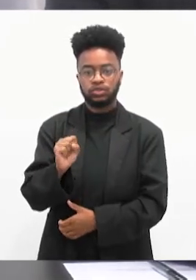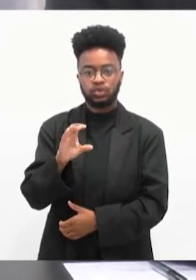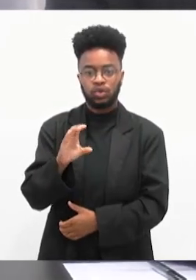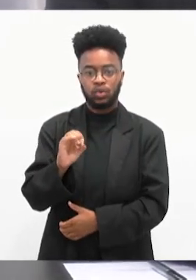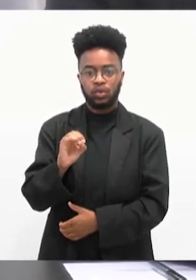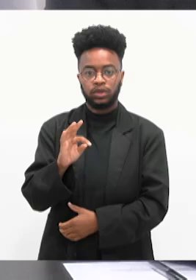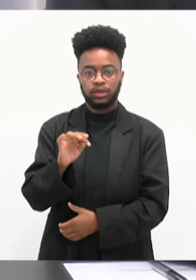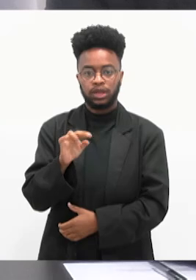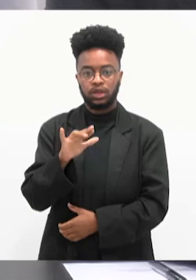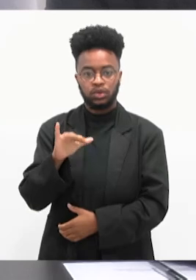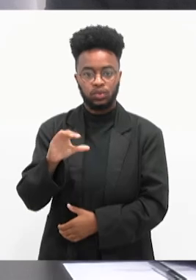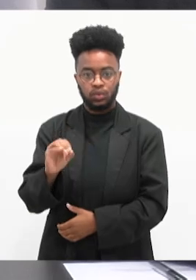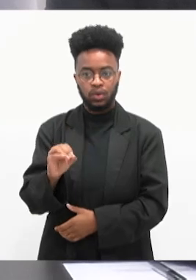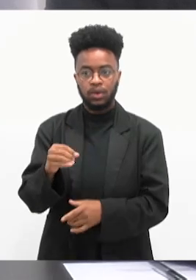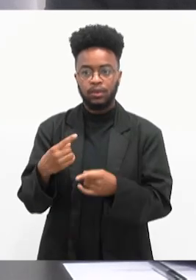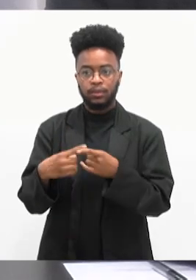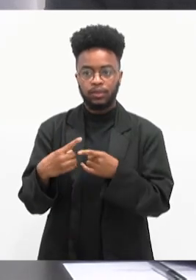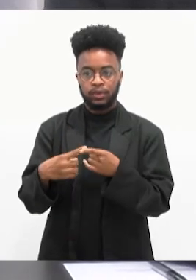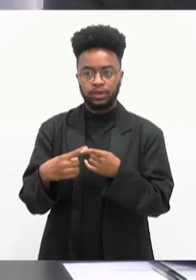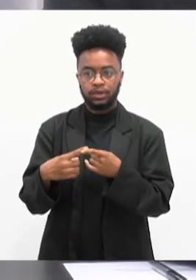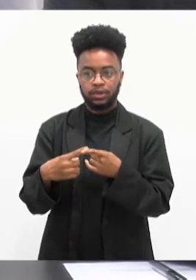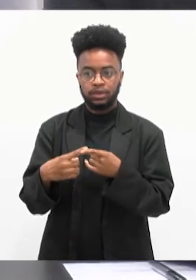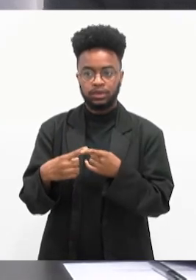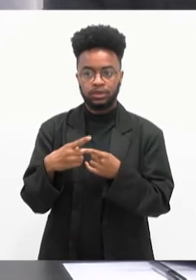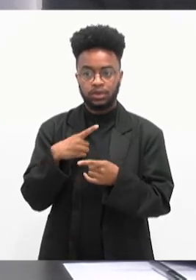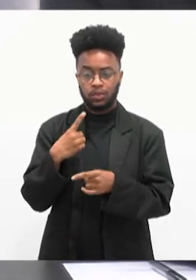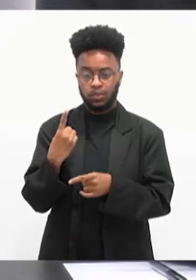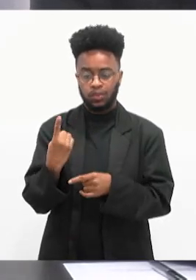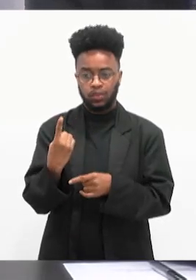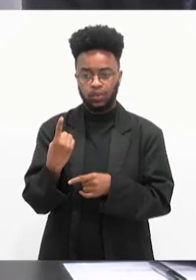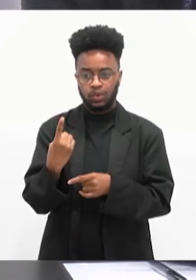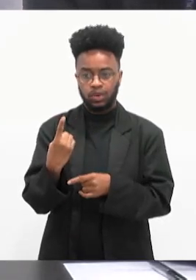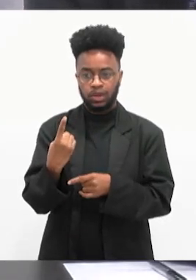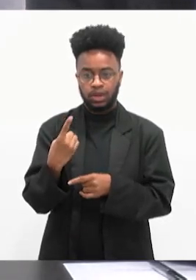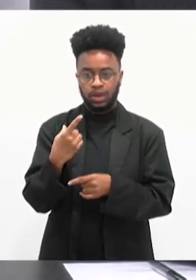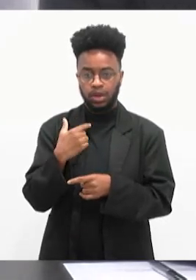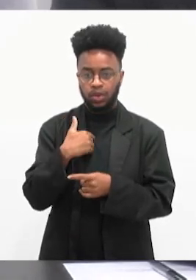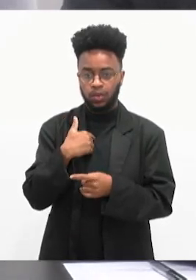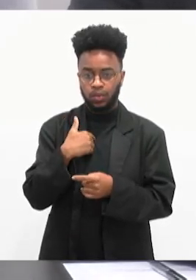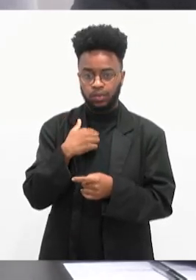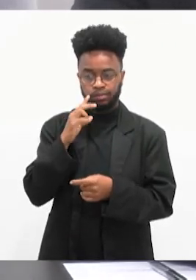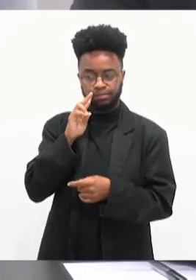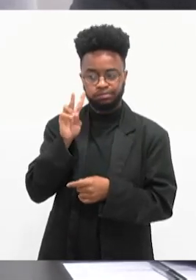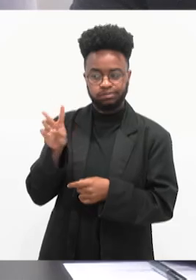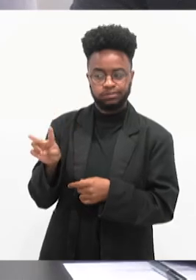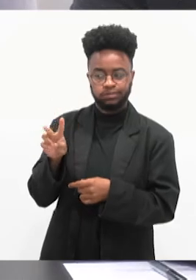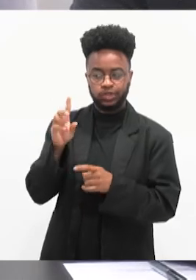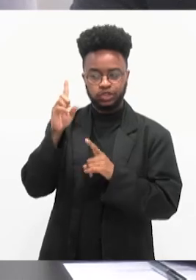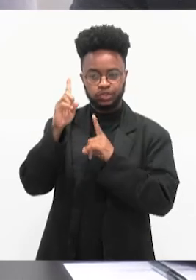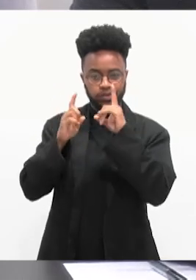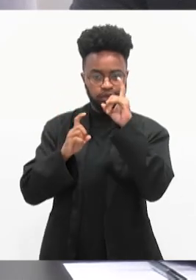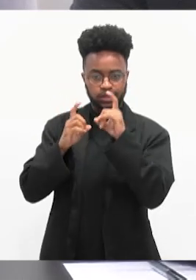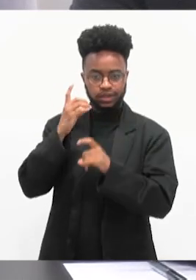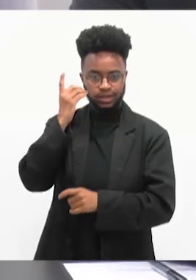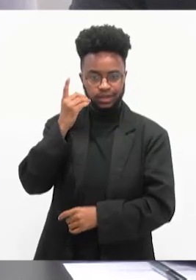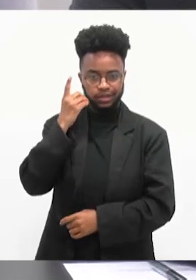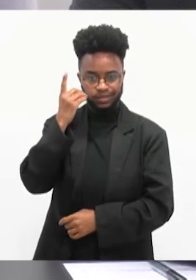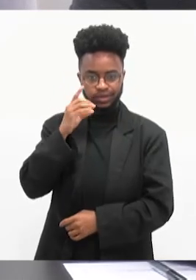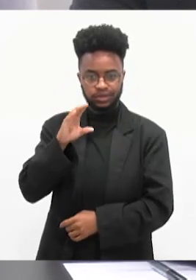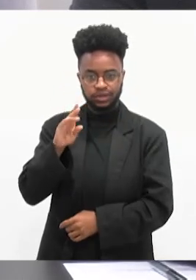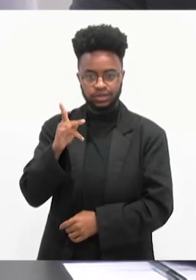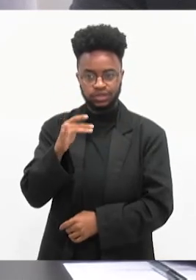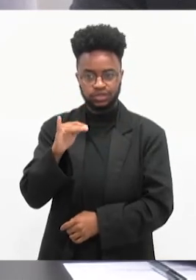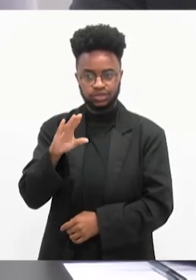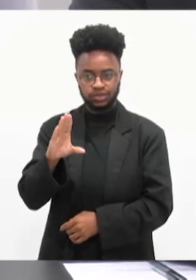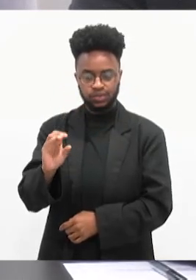das alíneas... Eu fiquei atento à expressão do deputado Chico